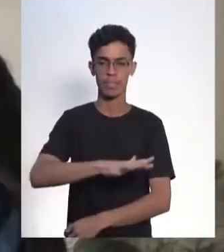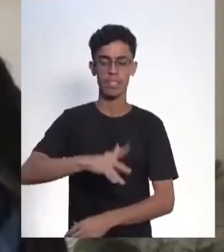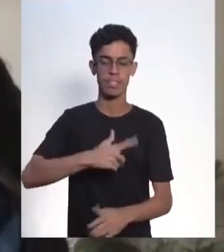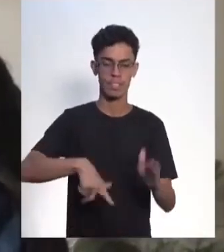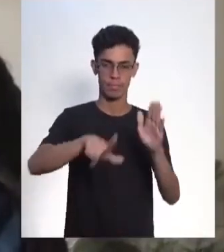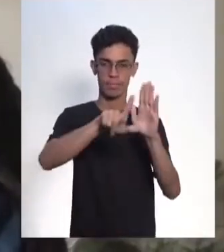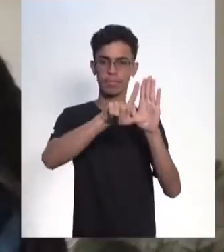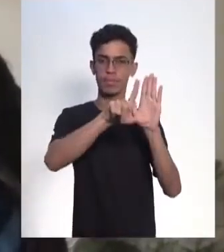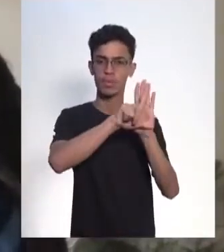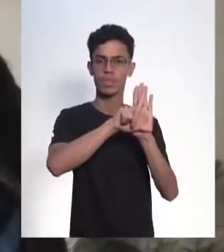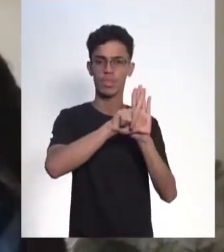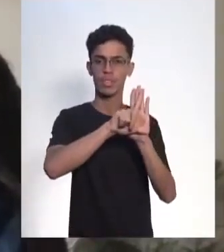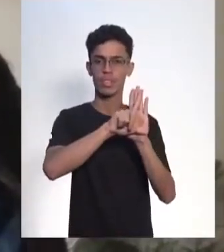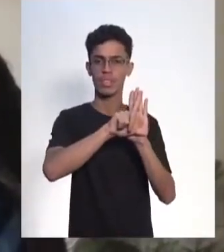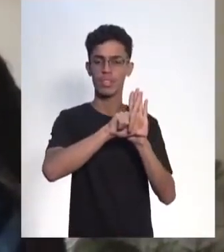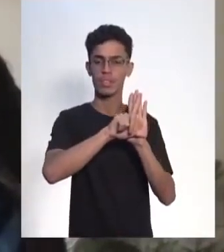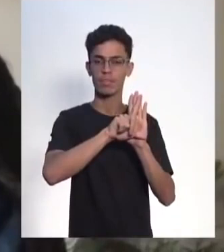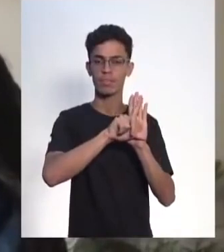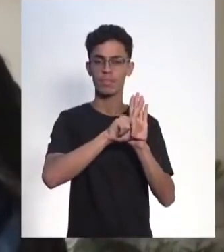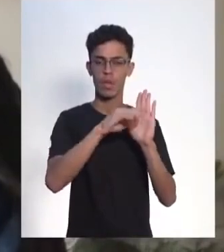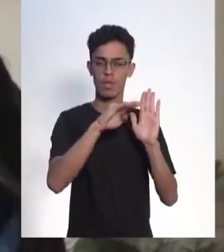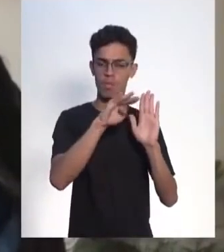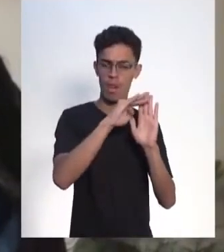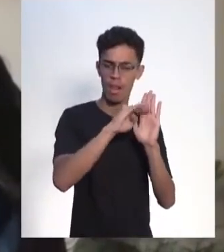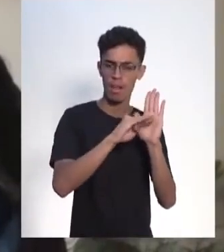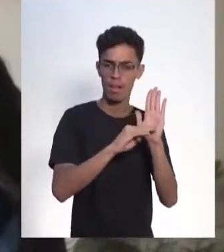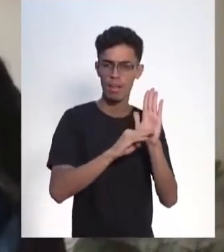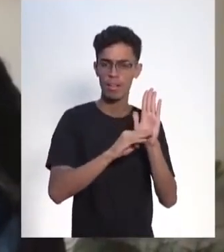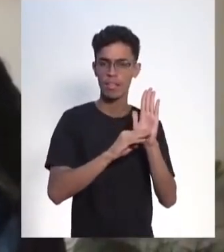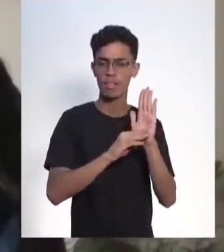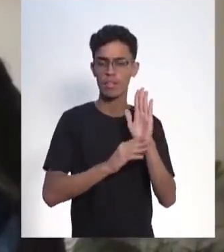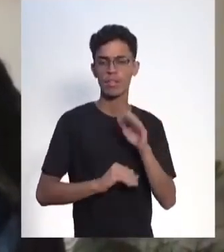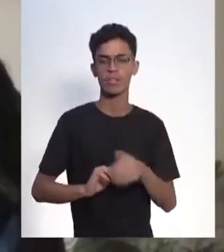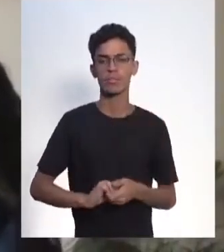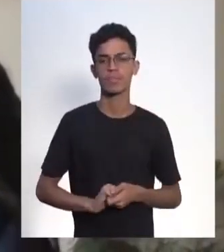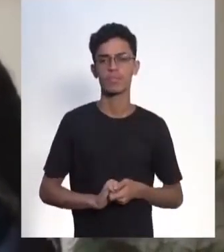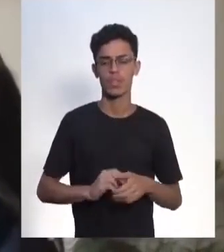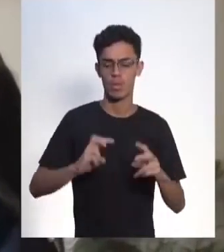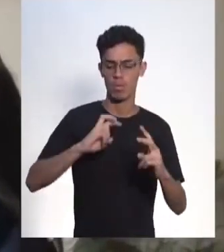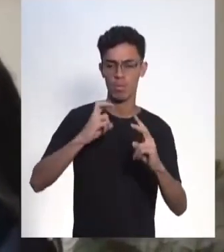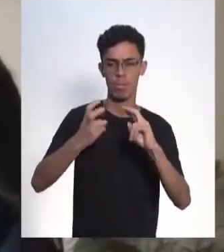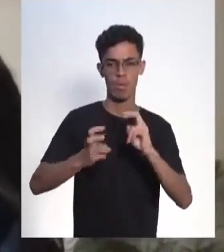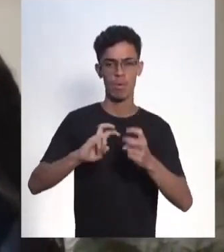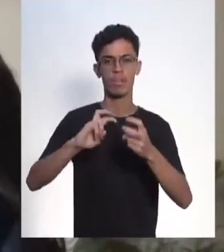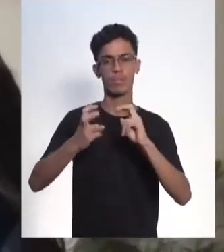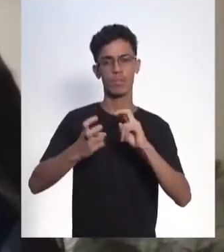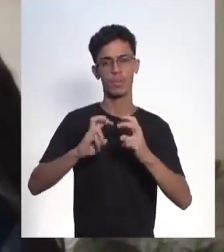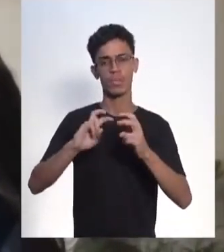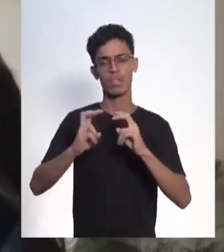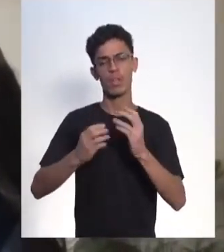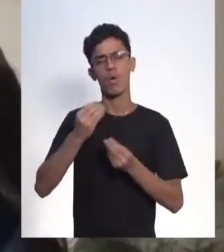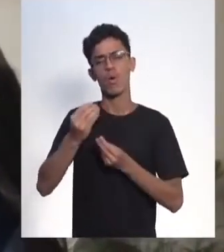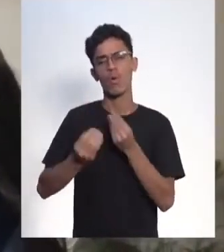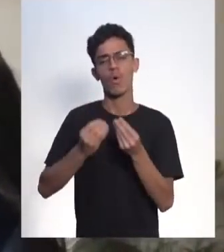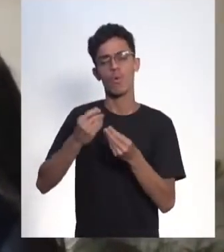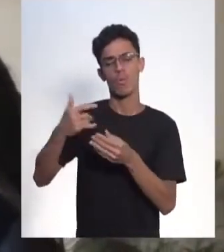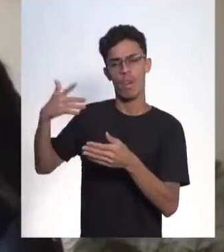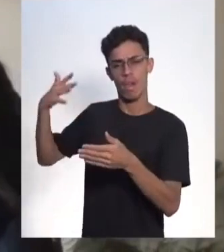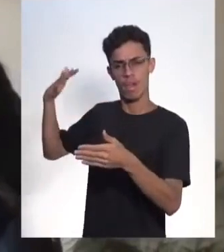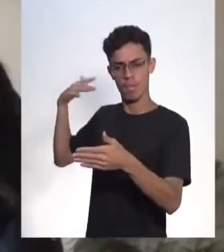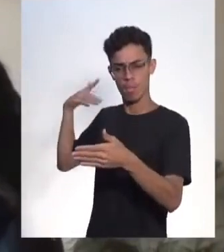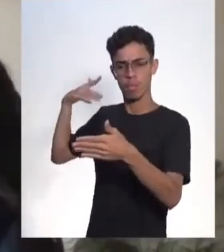reconhecimento institucional, há o protagonismo dos capoeiristas contemporâneos e dos capoeiras, como eram chamados